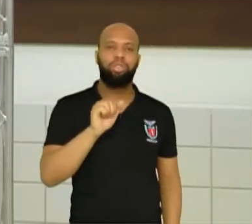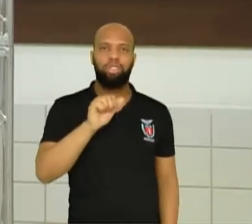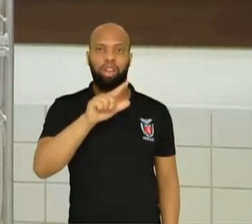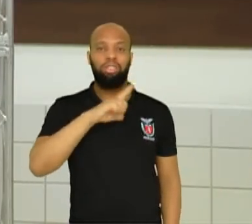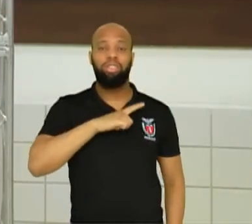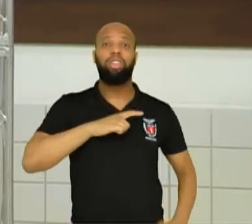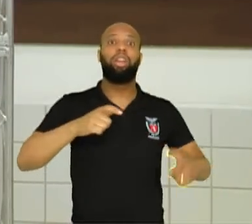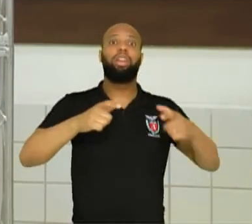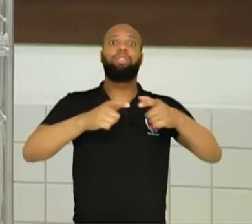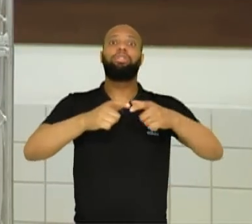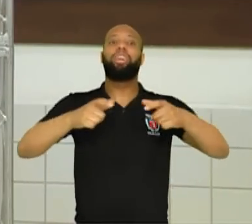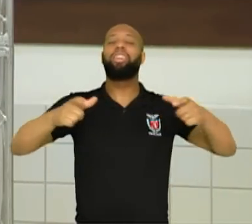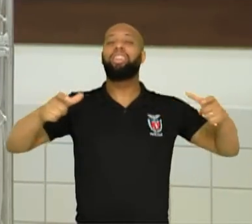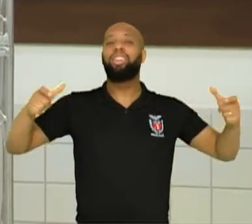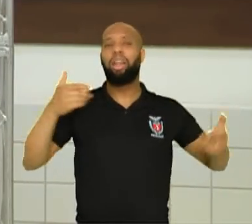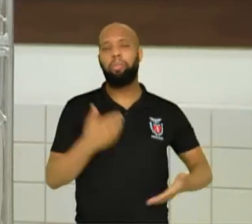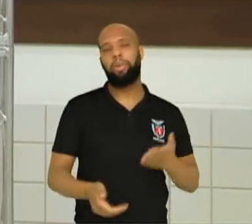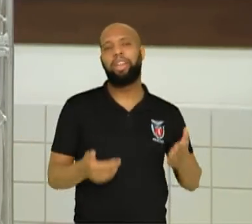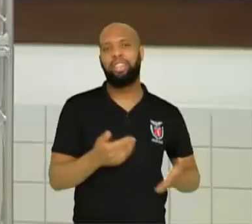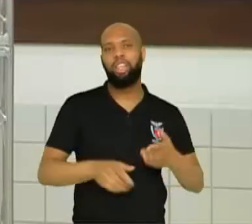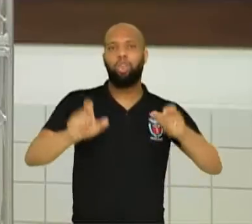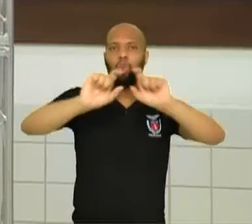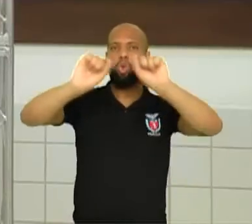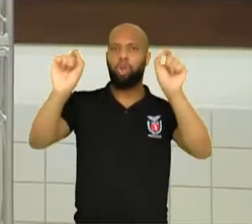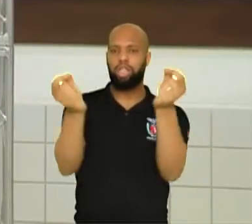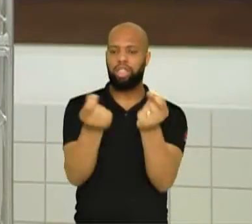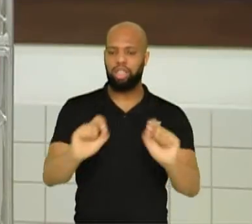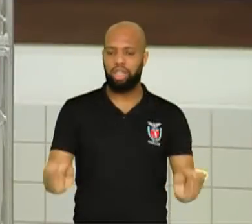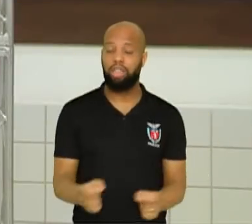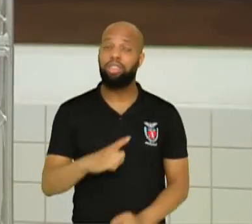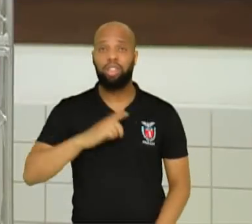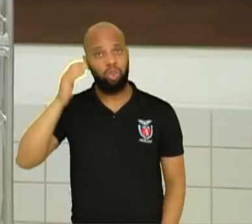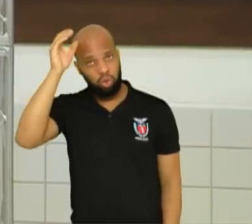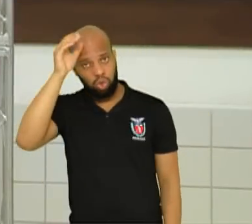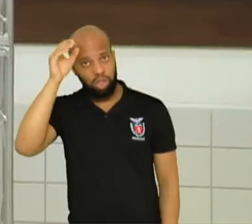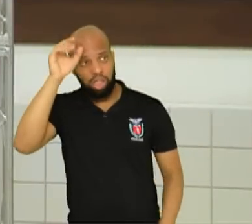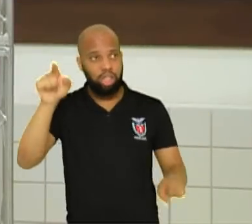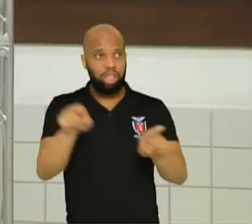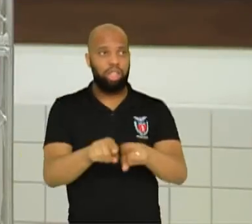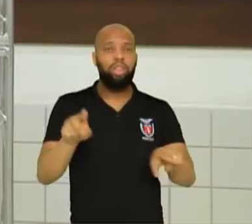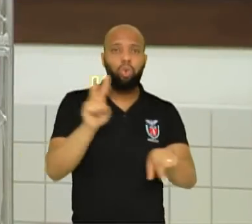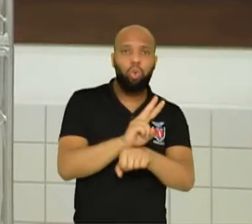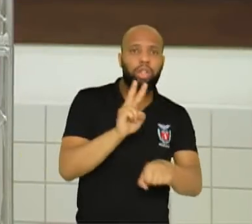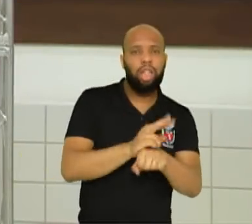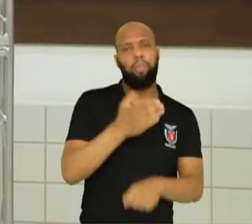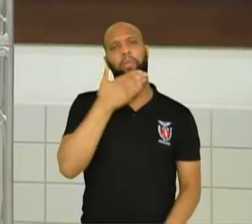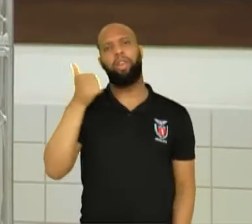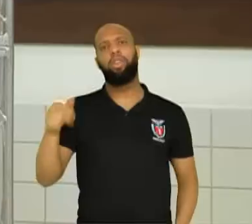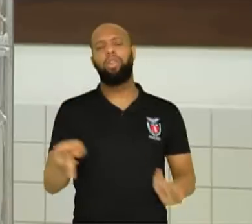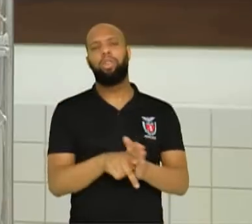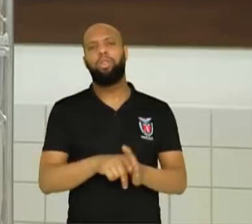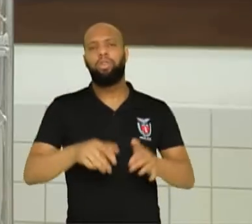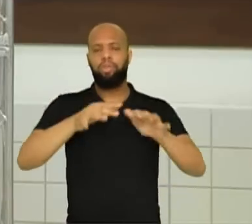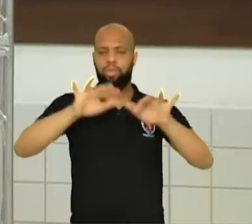a gente está perdendo esse tipo de organismo. Então a gente precisa ter um pouquinho de consciência e cuidar um pouco melhor dos nossos oceanos e cuidar também um